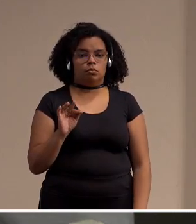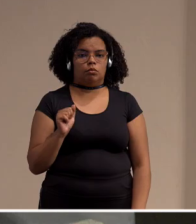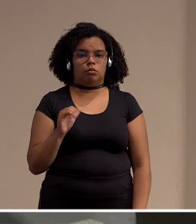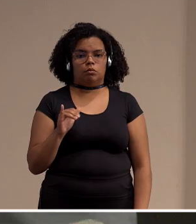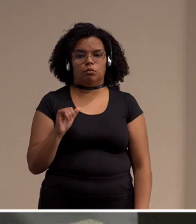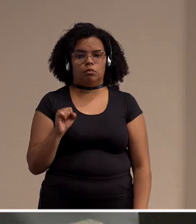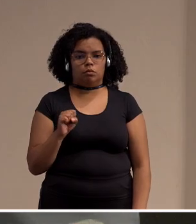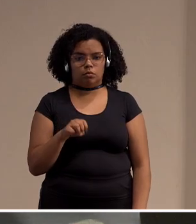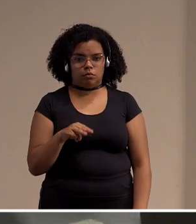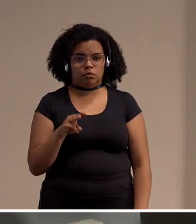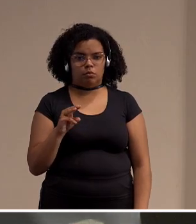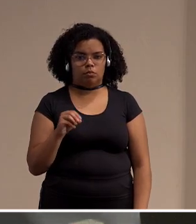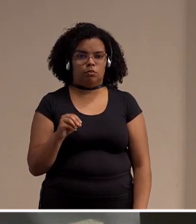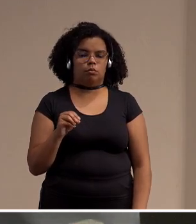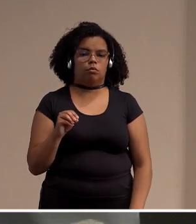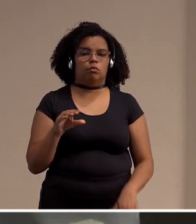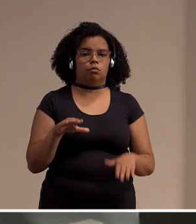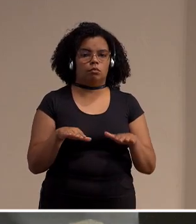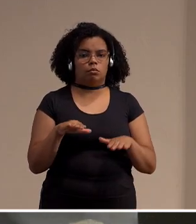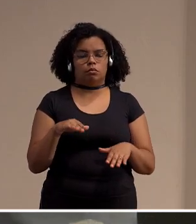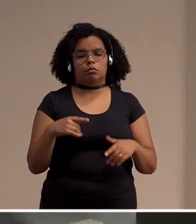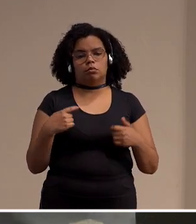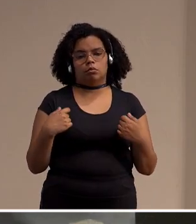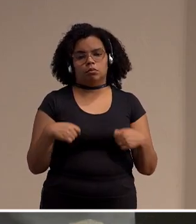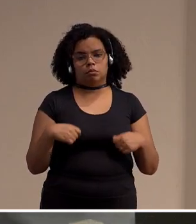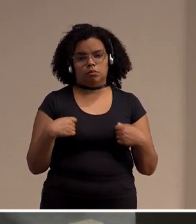né? Na medida em que a gente precisa